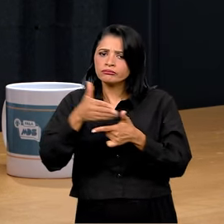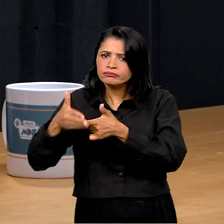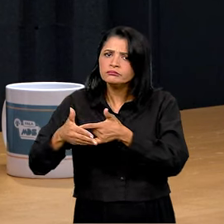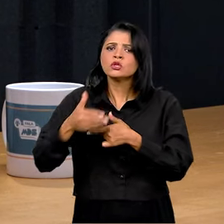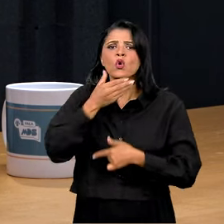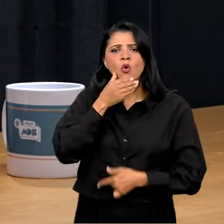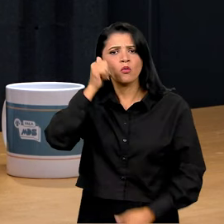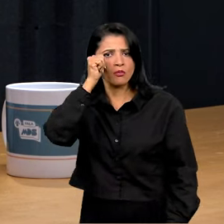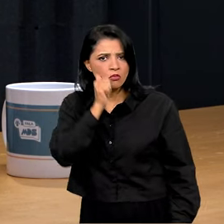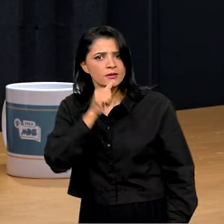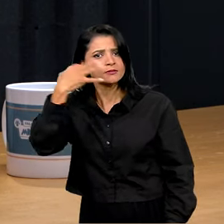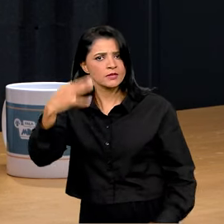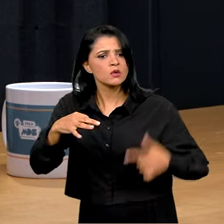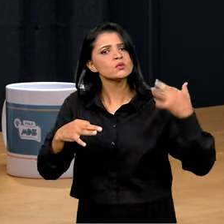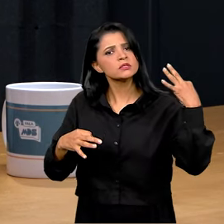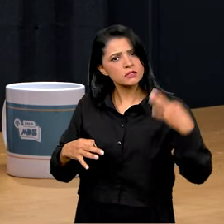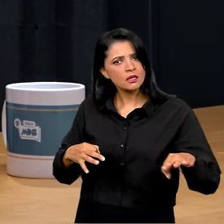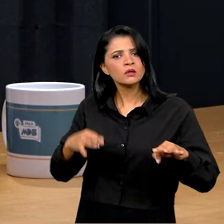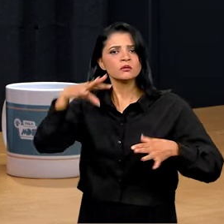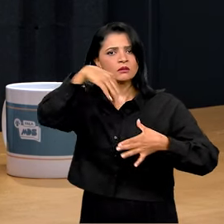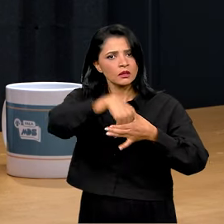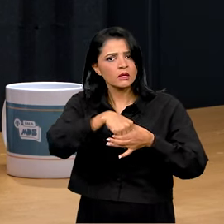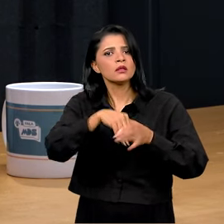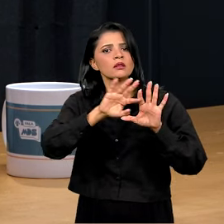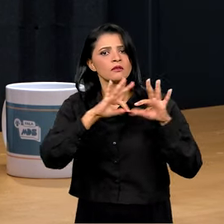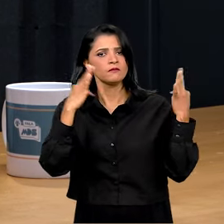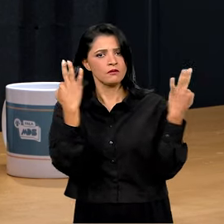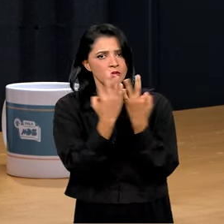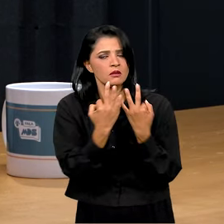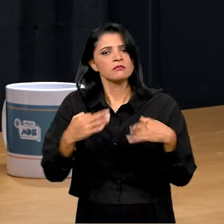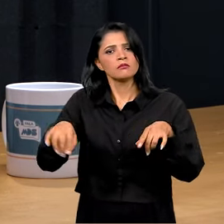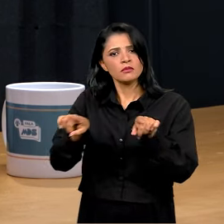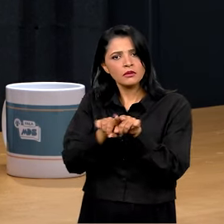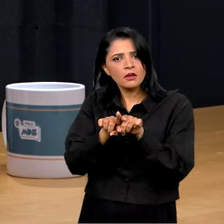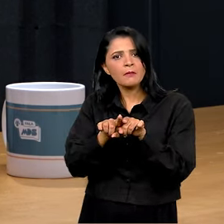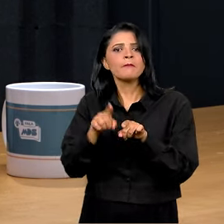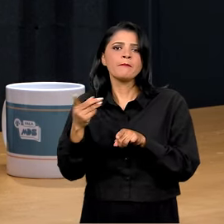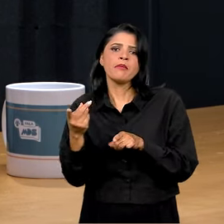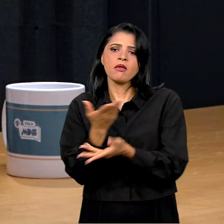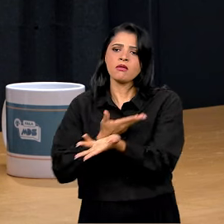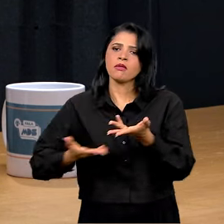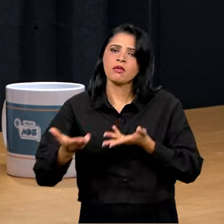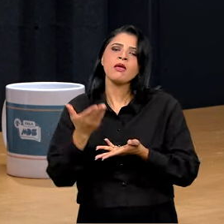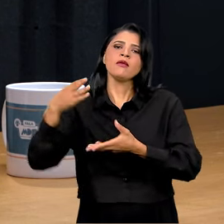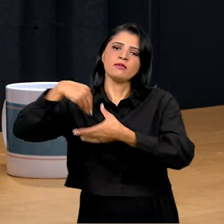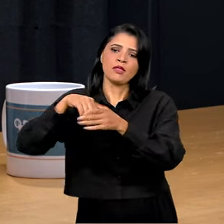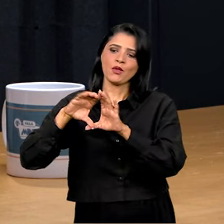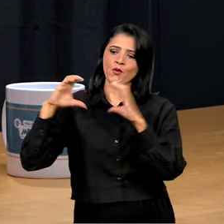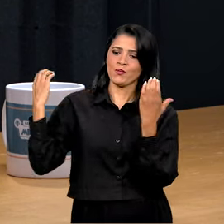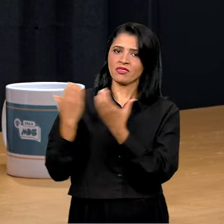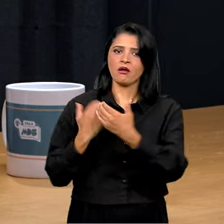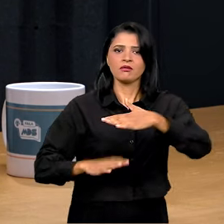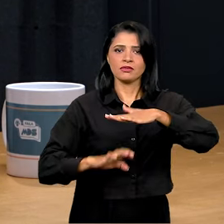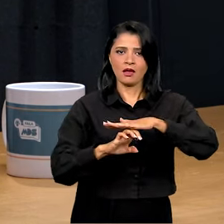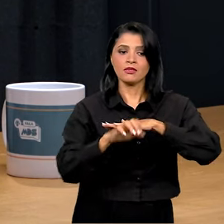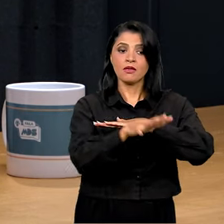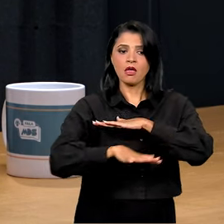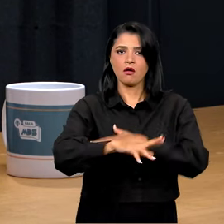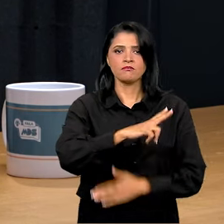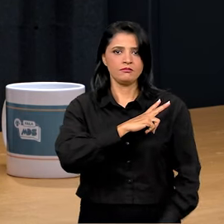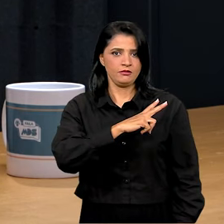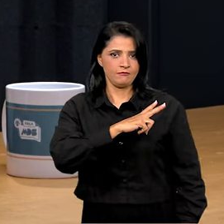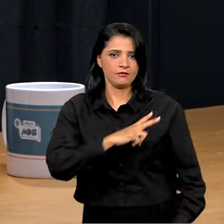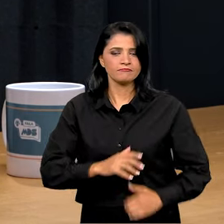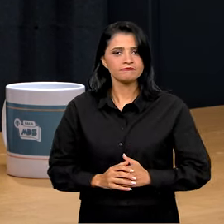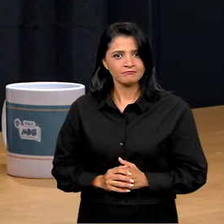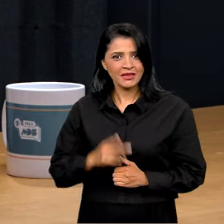cuidados entre homens e mulheres dentro das famílias e também entre elas e a comunidade estado e setor